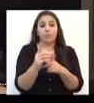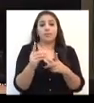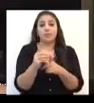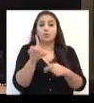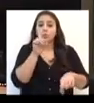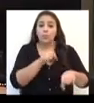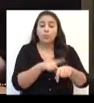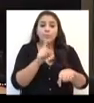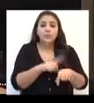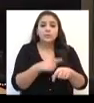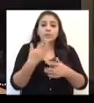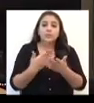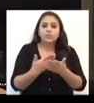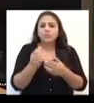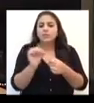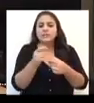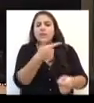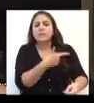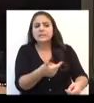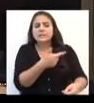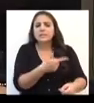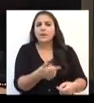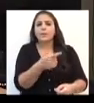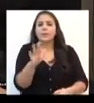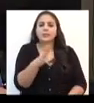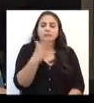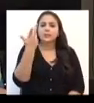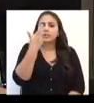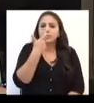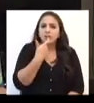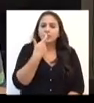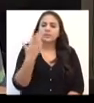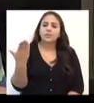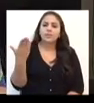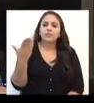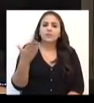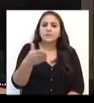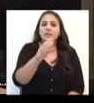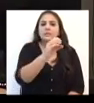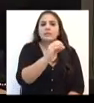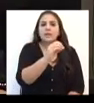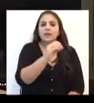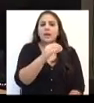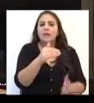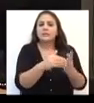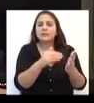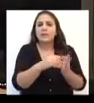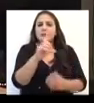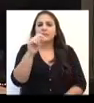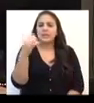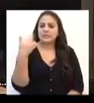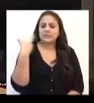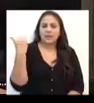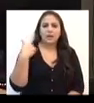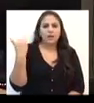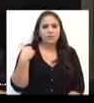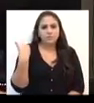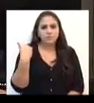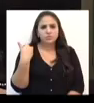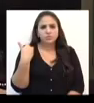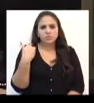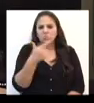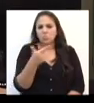quando vai fazer algum exame, muitas vezes essa criança vai do 0 aos 10 anos de idade sem nunca precisar de